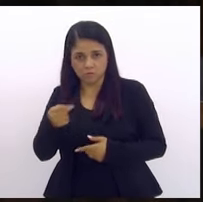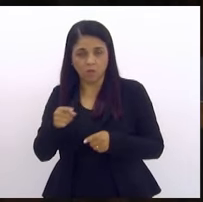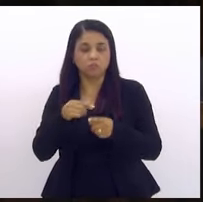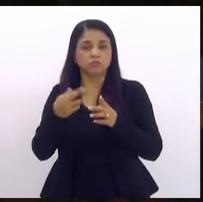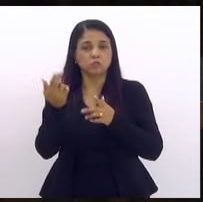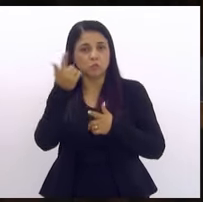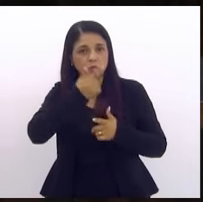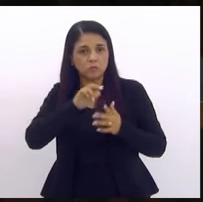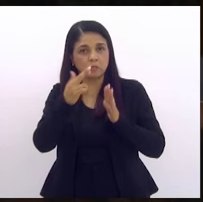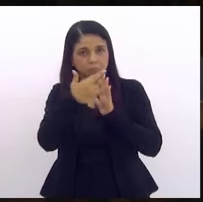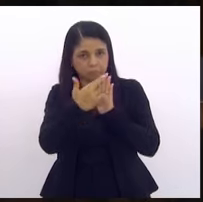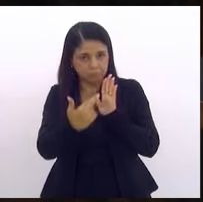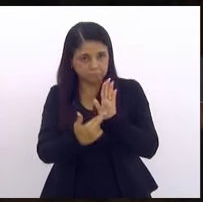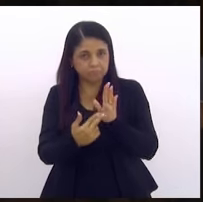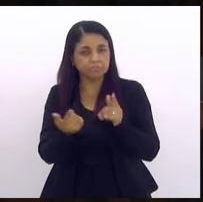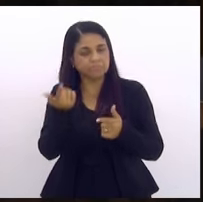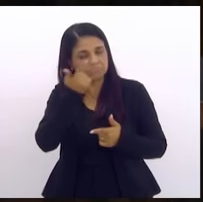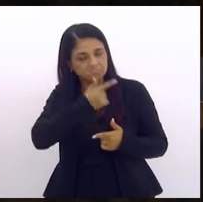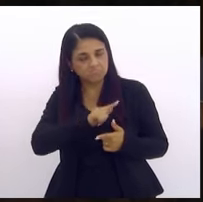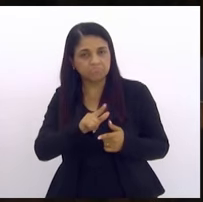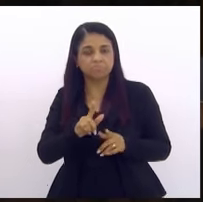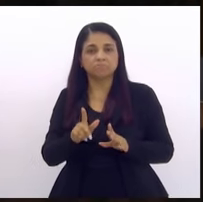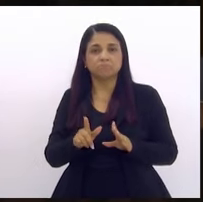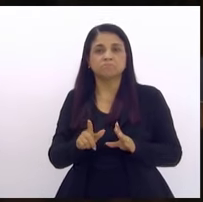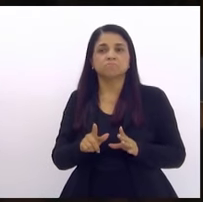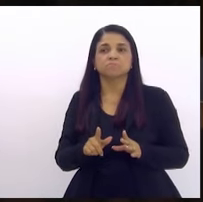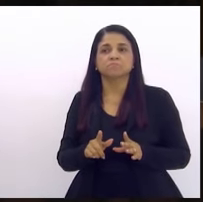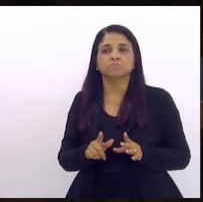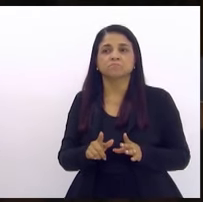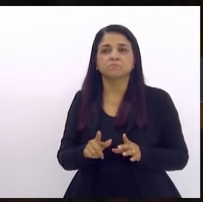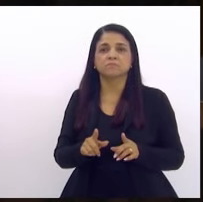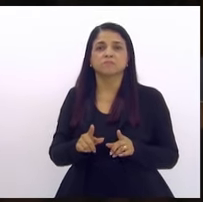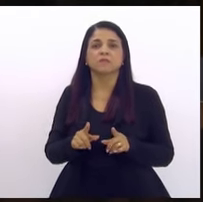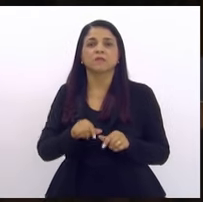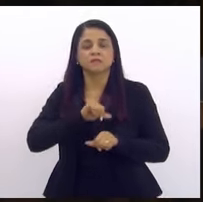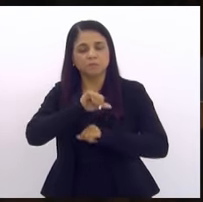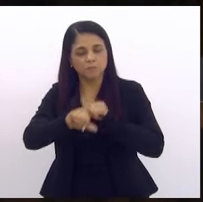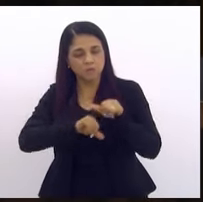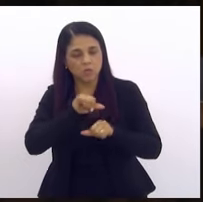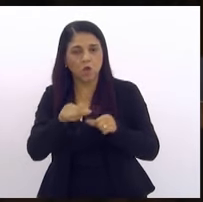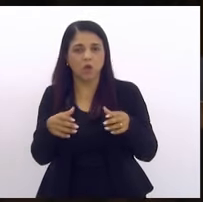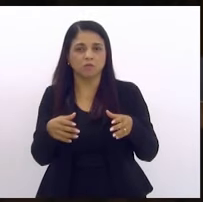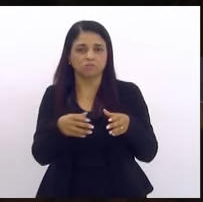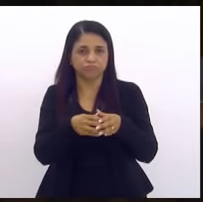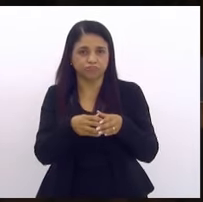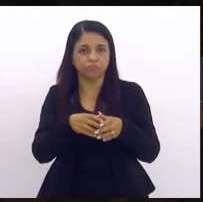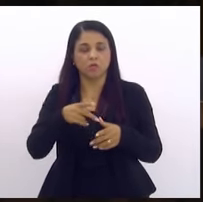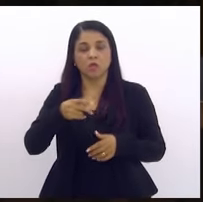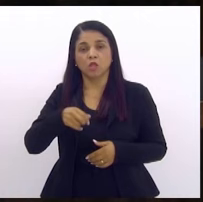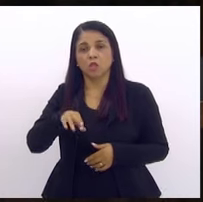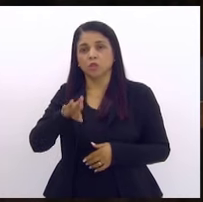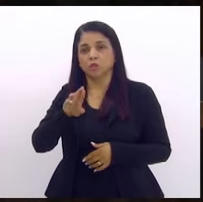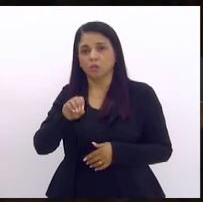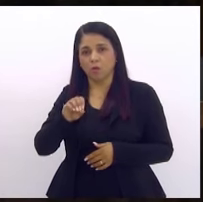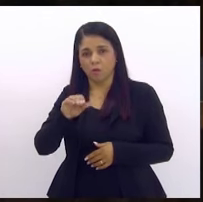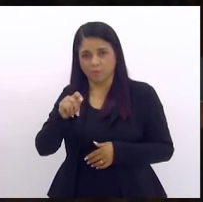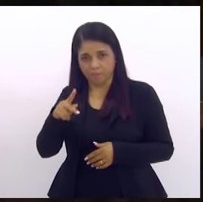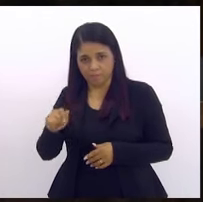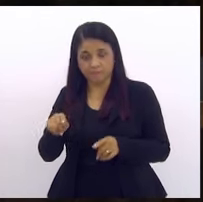não somente dos bombeiros, né, da área de saúde, mas também da tropa. Não havendo mais orador